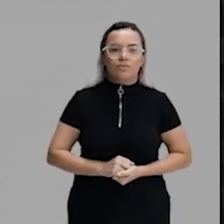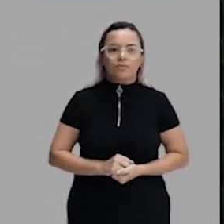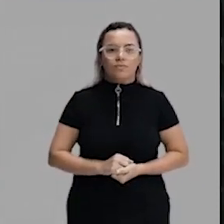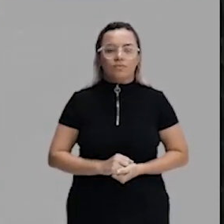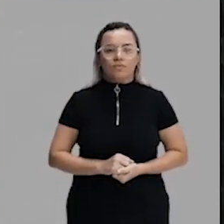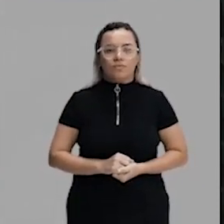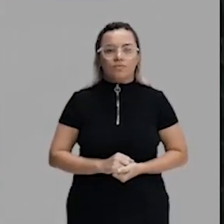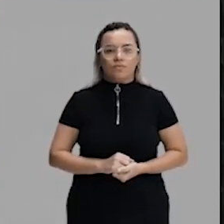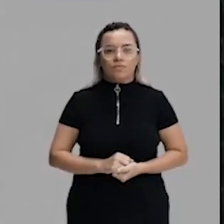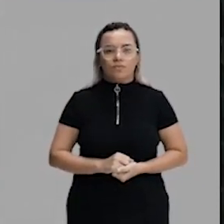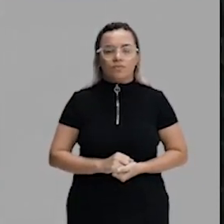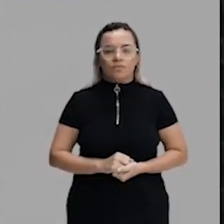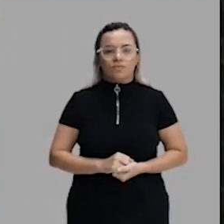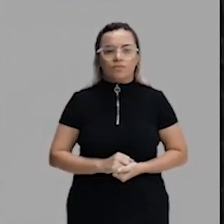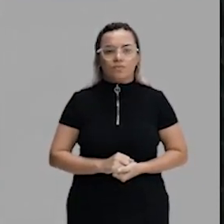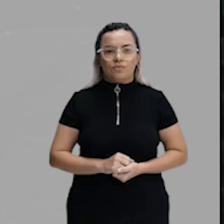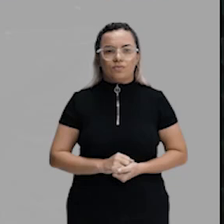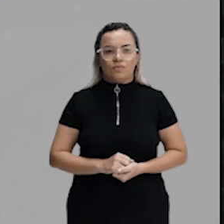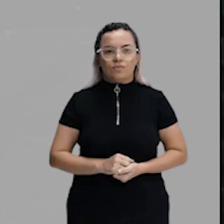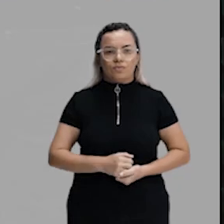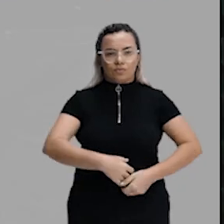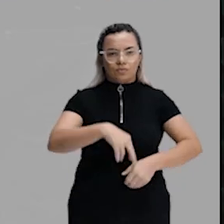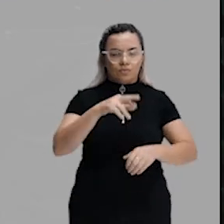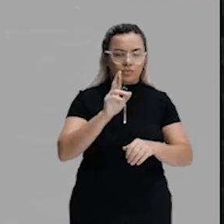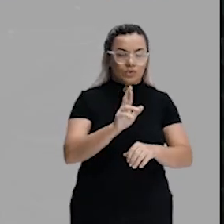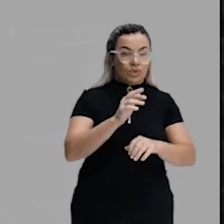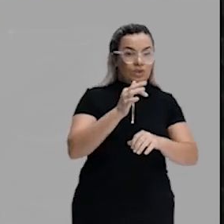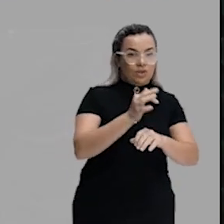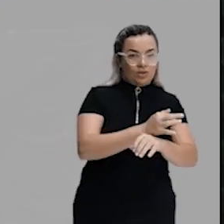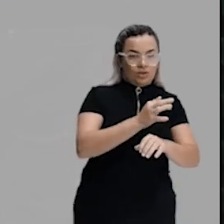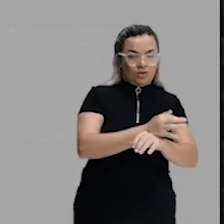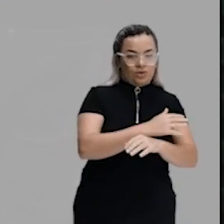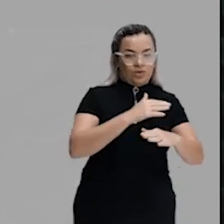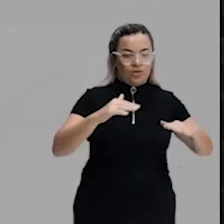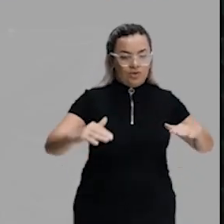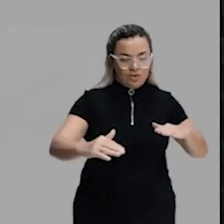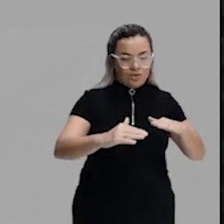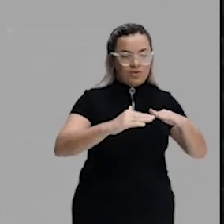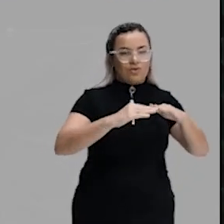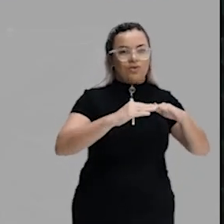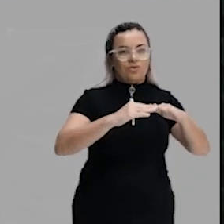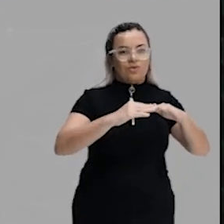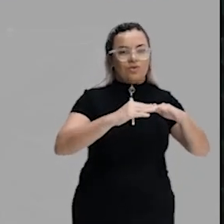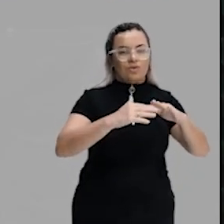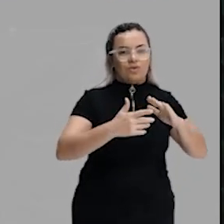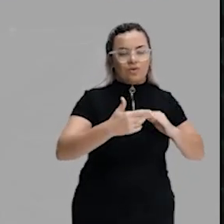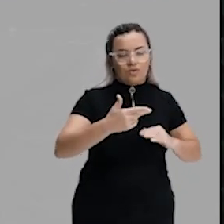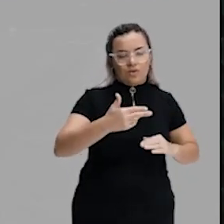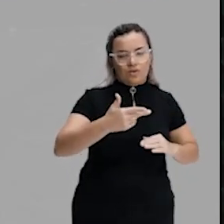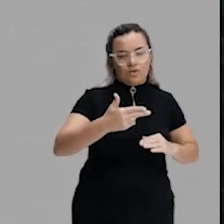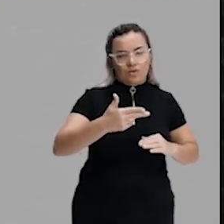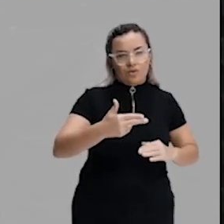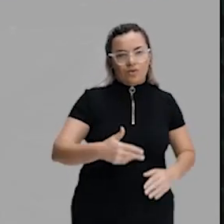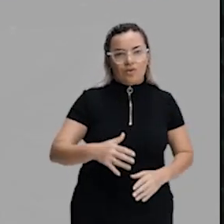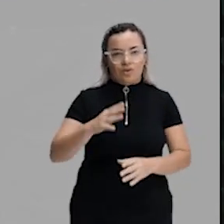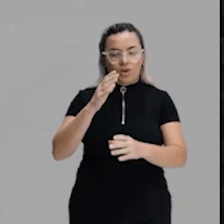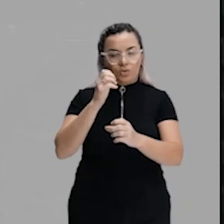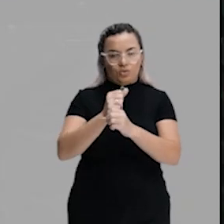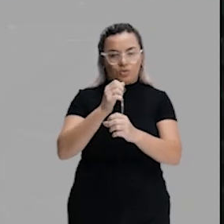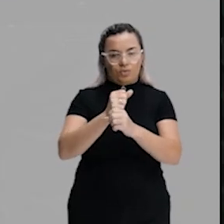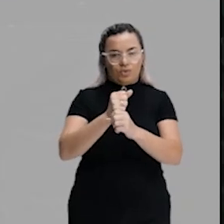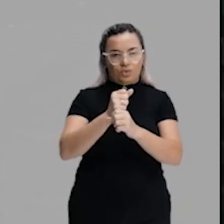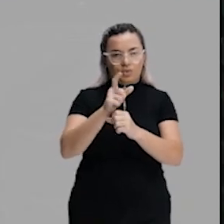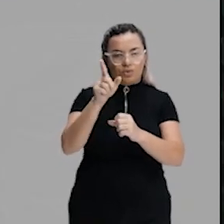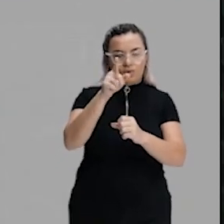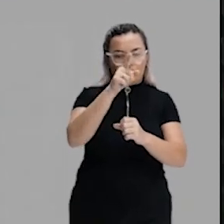ó, que o resistor equivalente ele é igual ao somatório, não é,